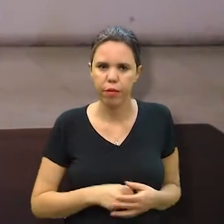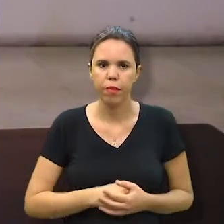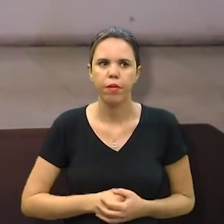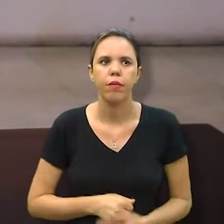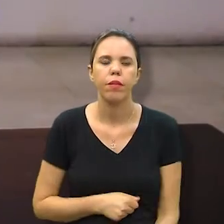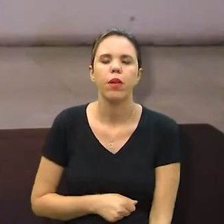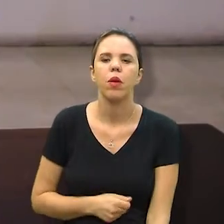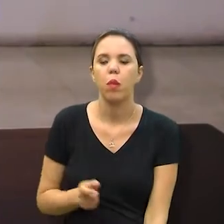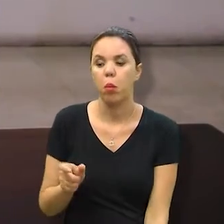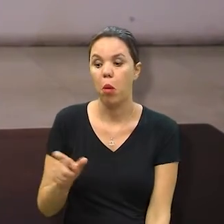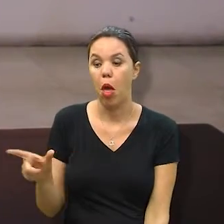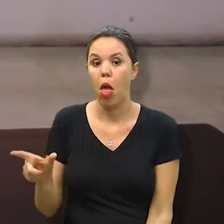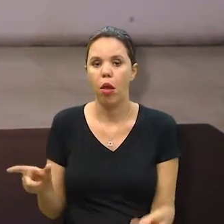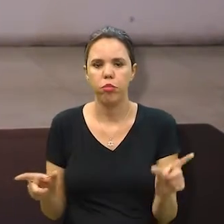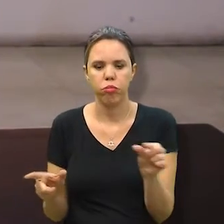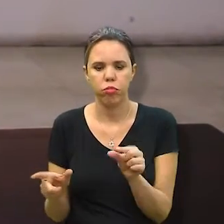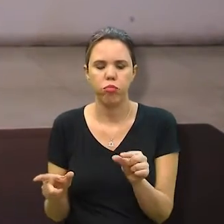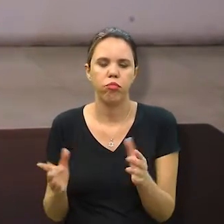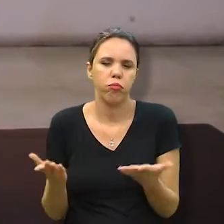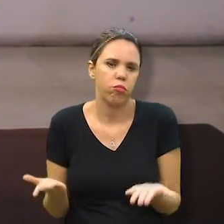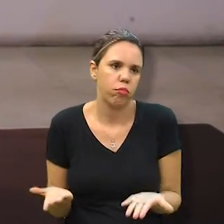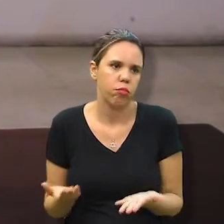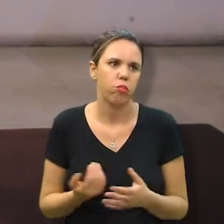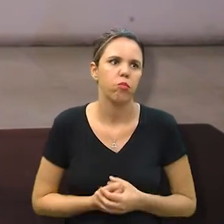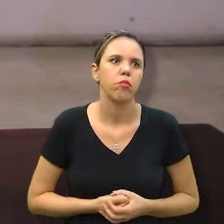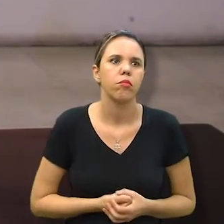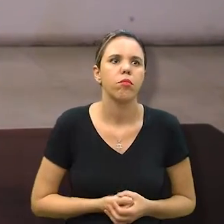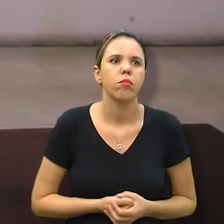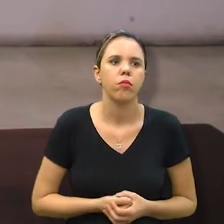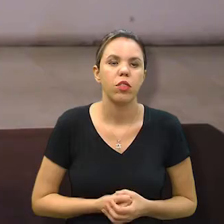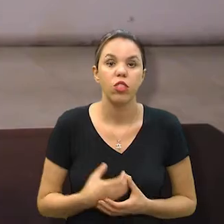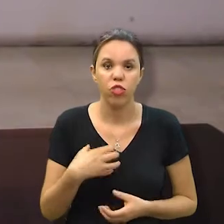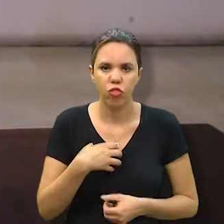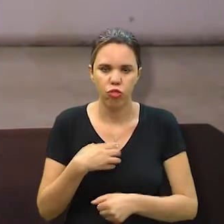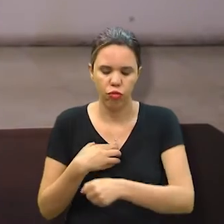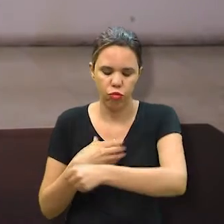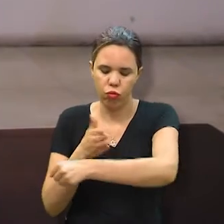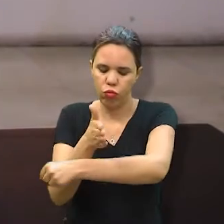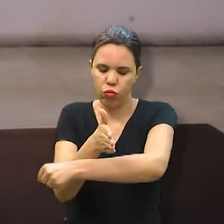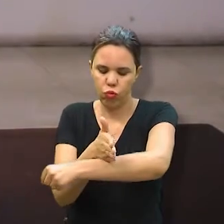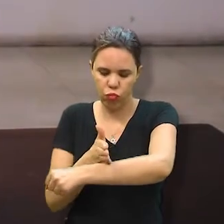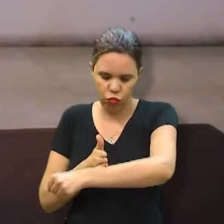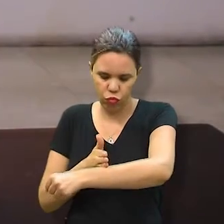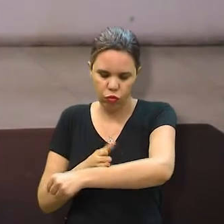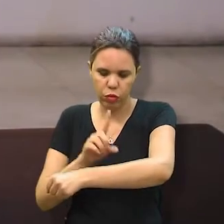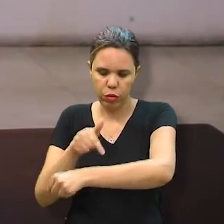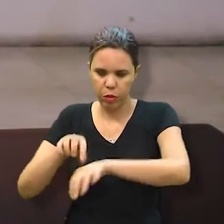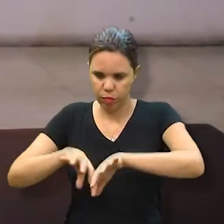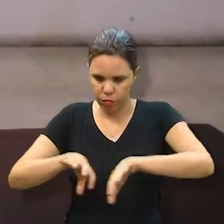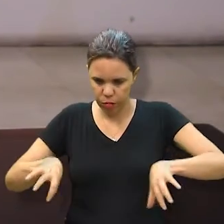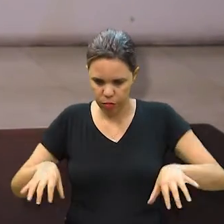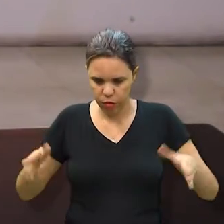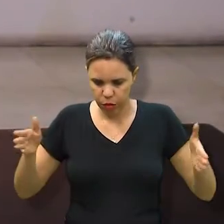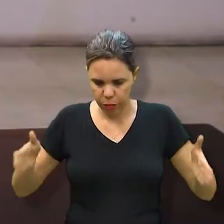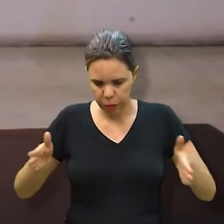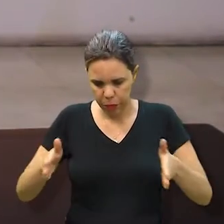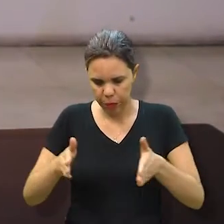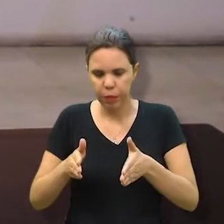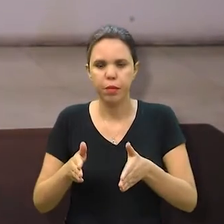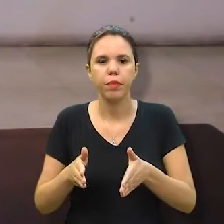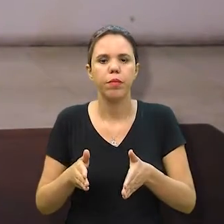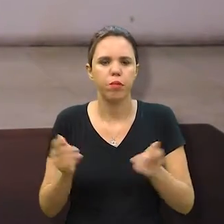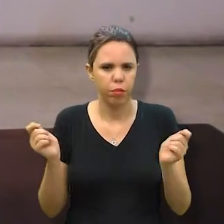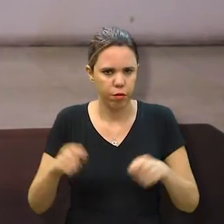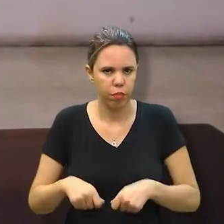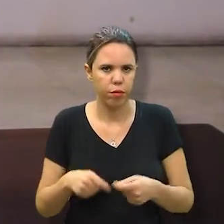Diferentes né é um maior outro o hino mais grosso e dessa maneira de cortar no meio aí você pega